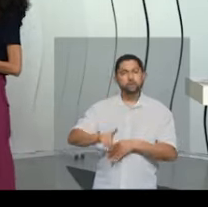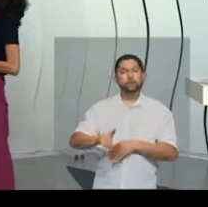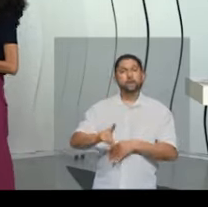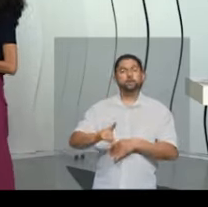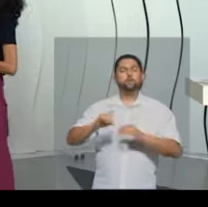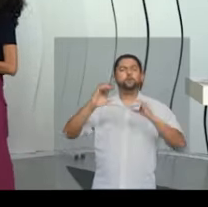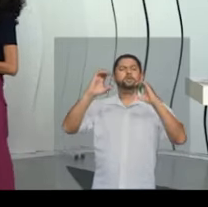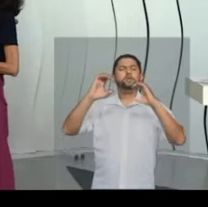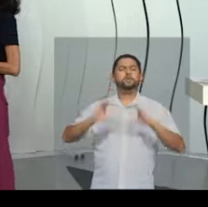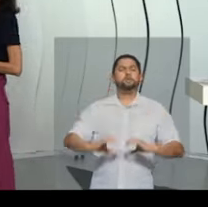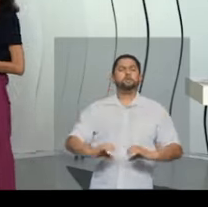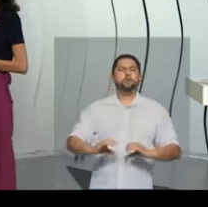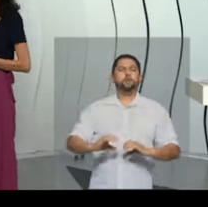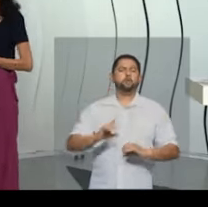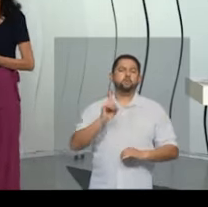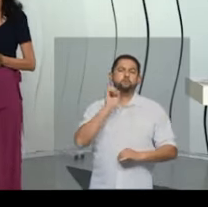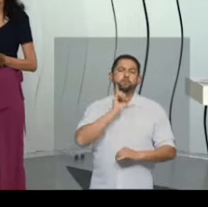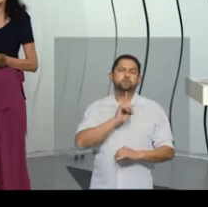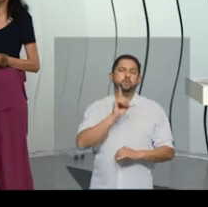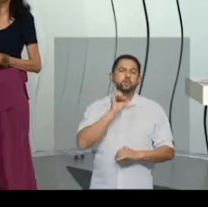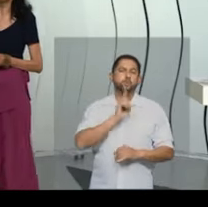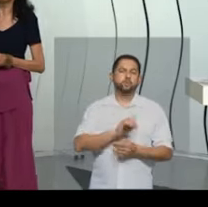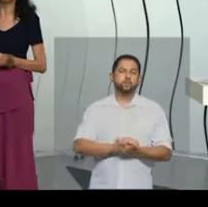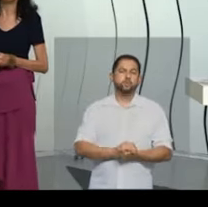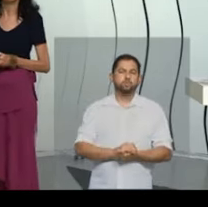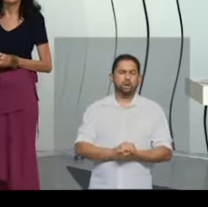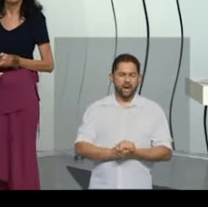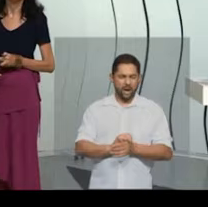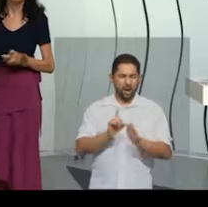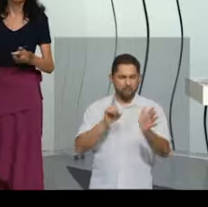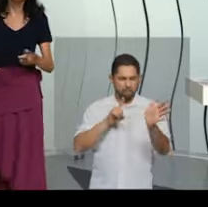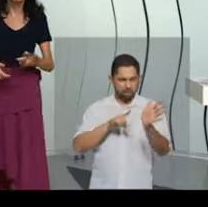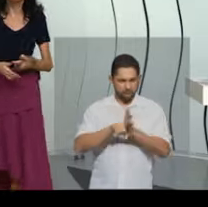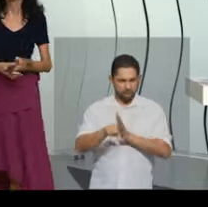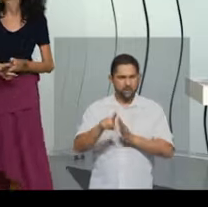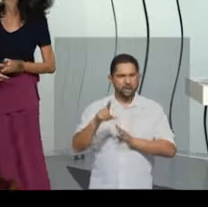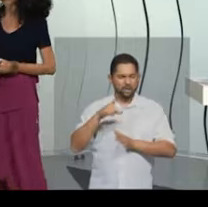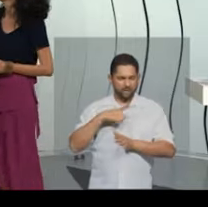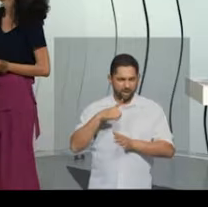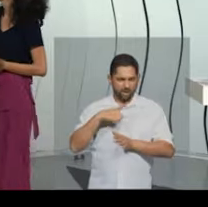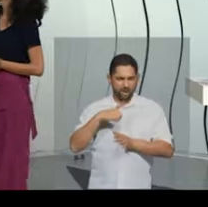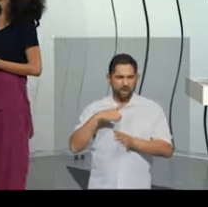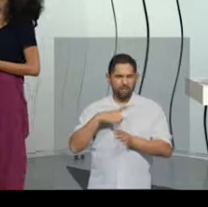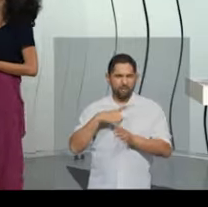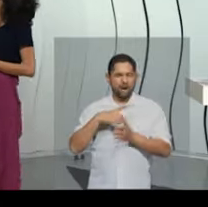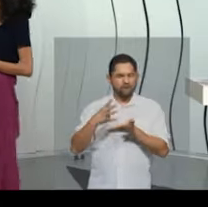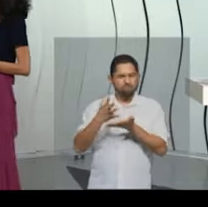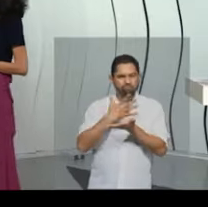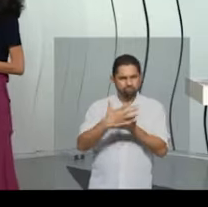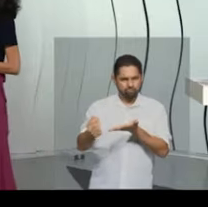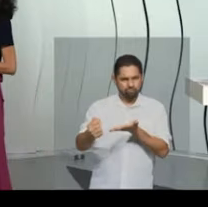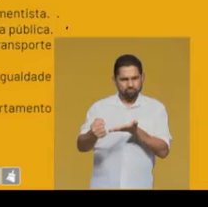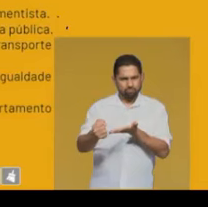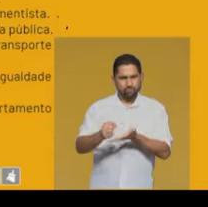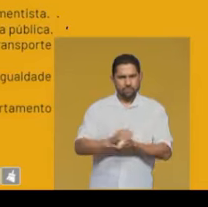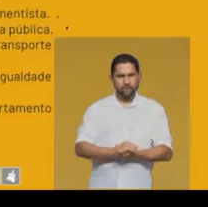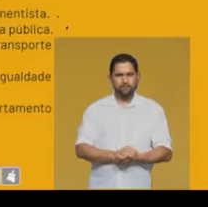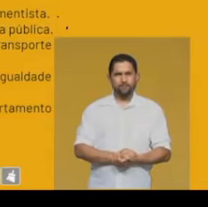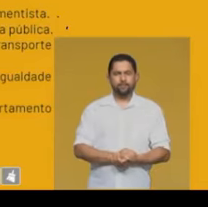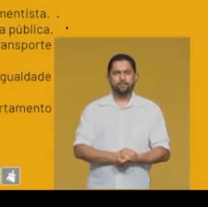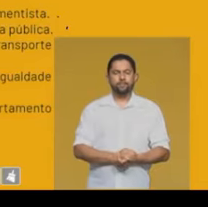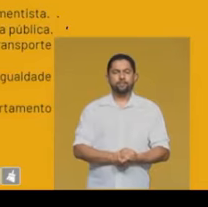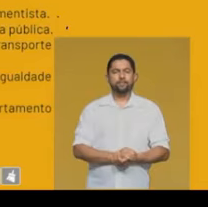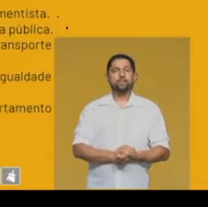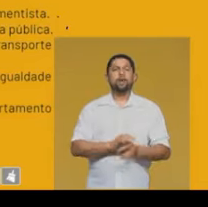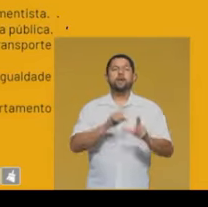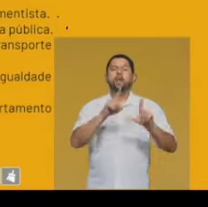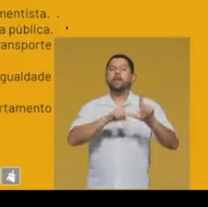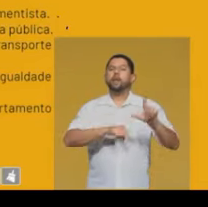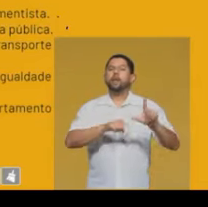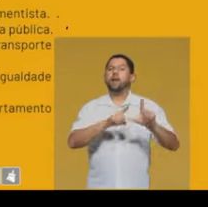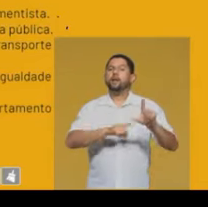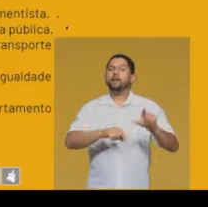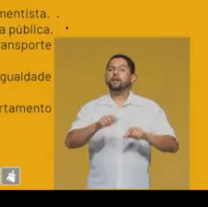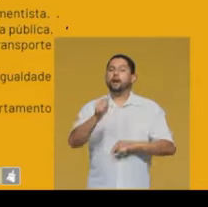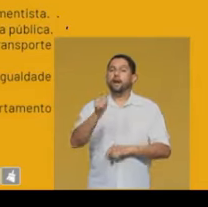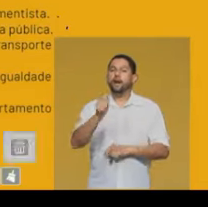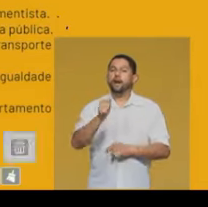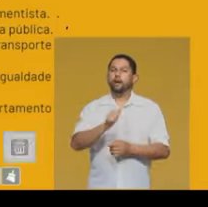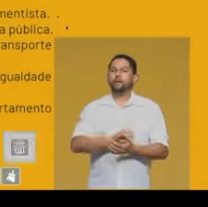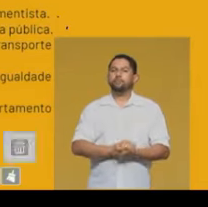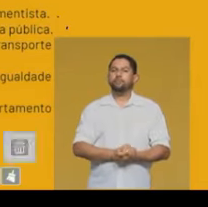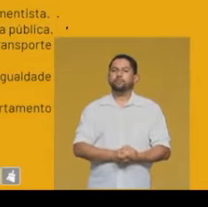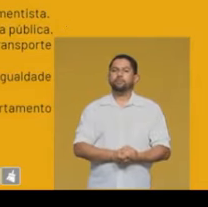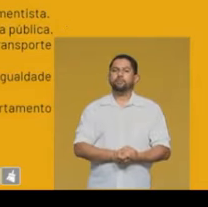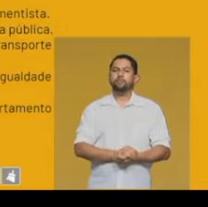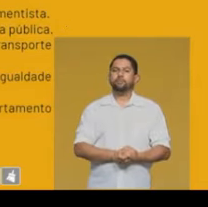que essa questão é uma pegadinha. Vamos ver por quê. Letra A, impacto do medo da